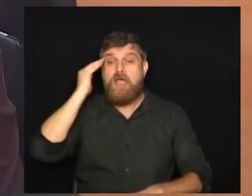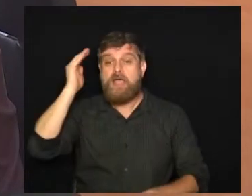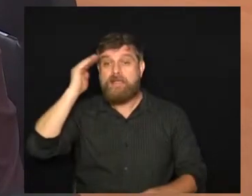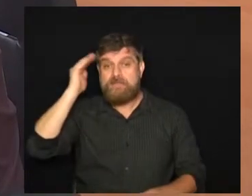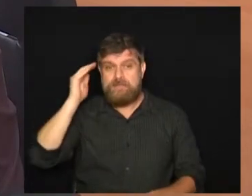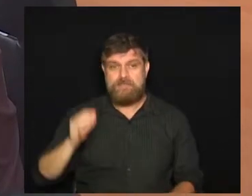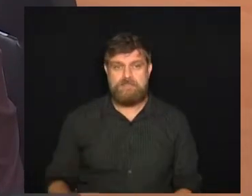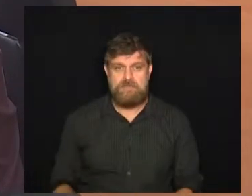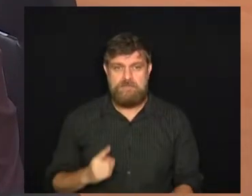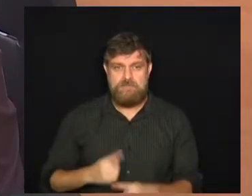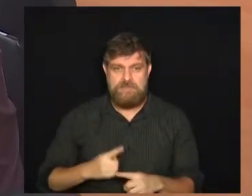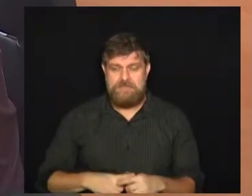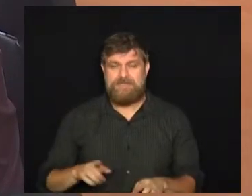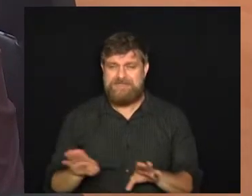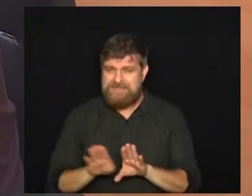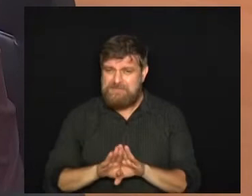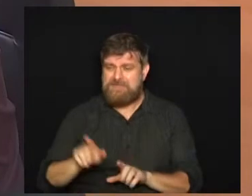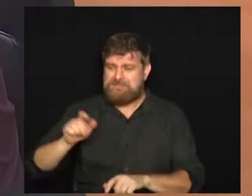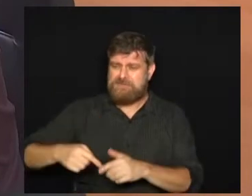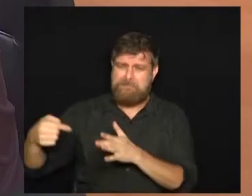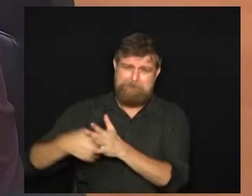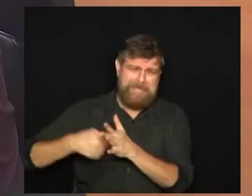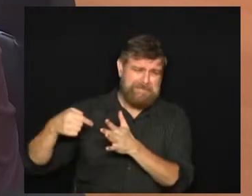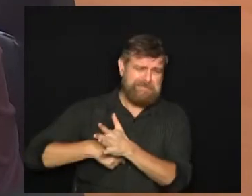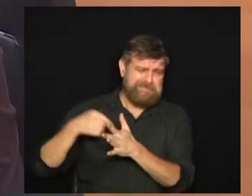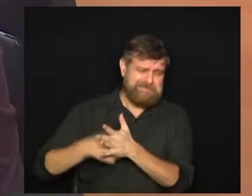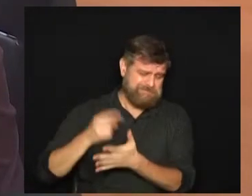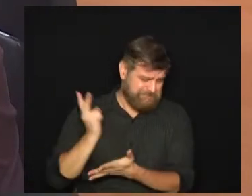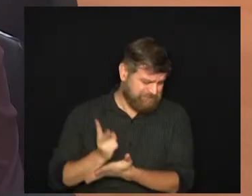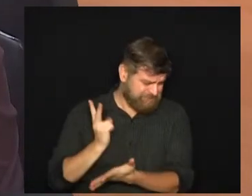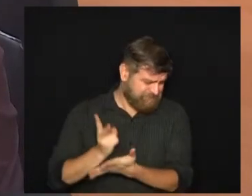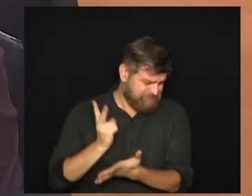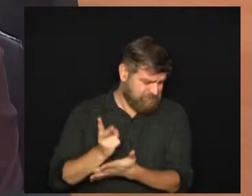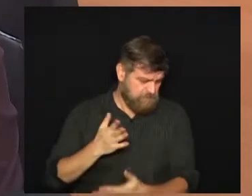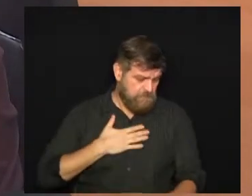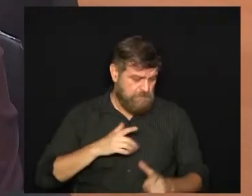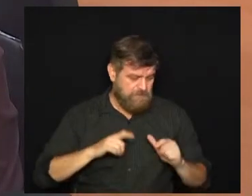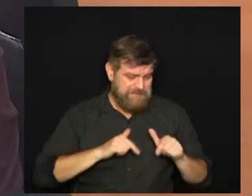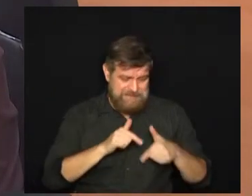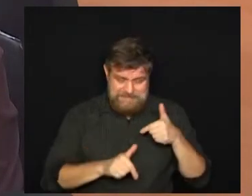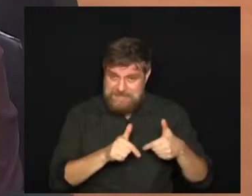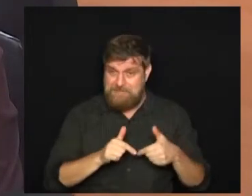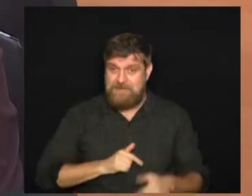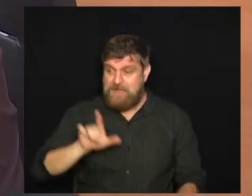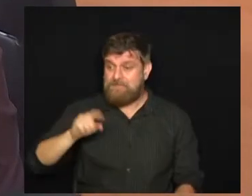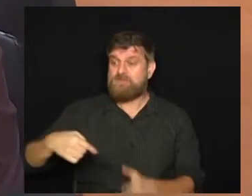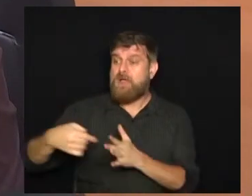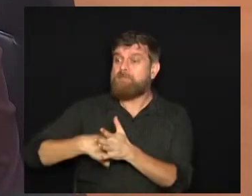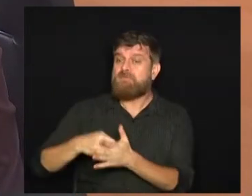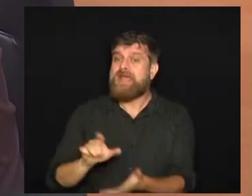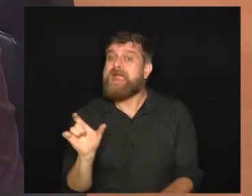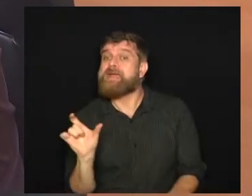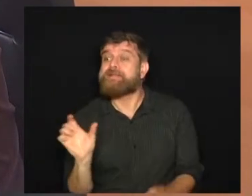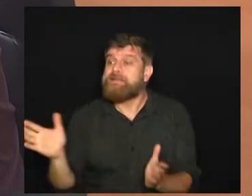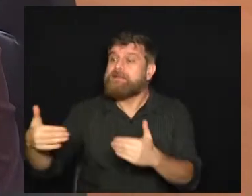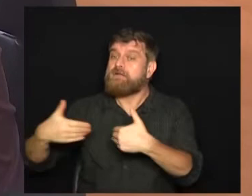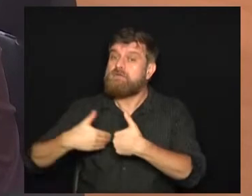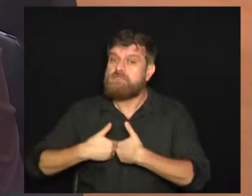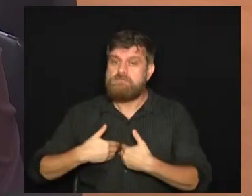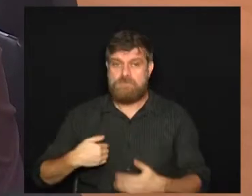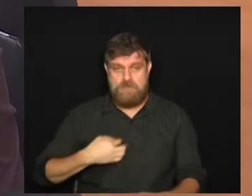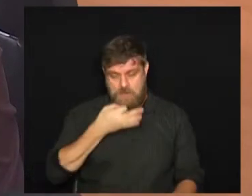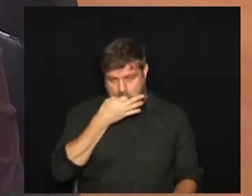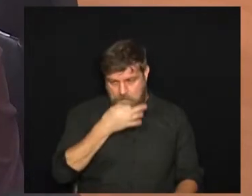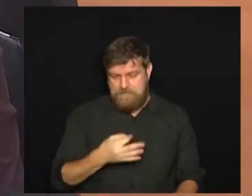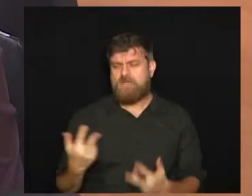porque eu tenho sido também questionado constantemente aqui no meu gabinete sobre essa carteirinha, mas eu acredito que, na minha